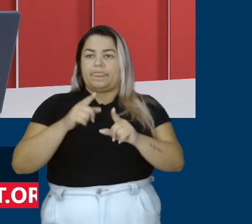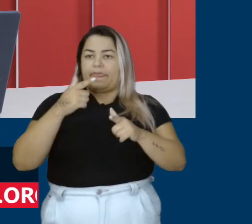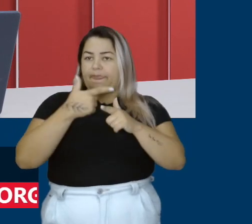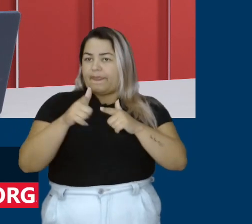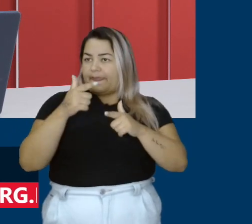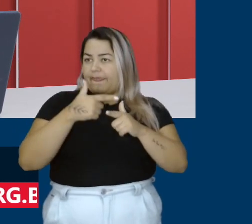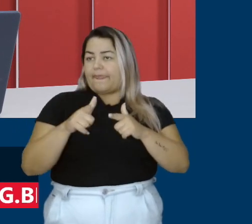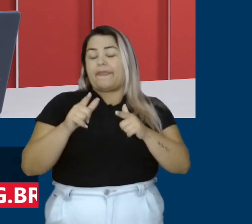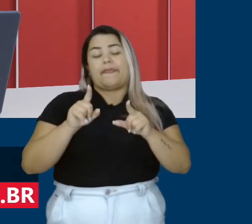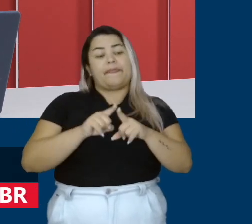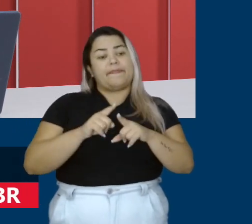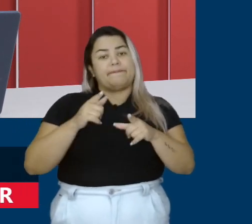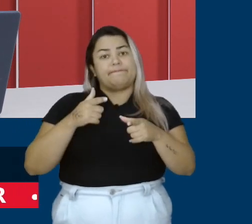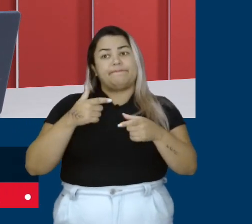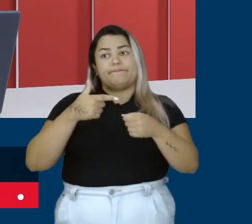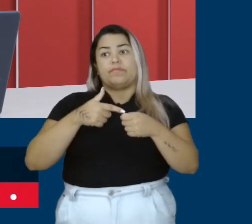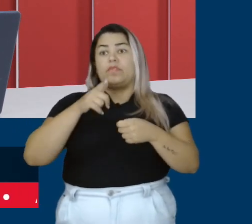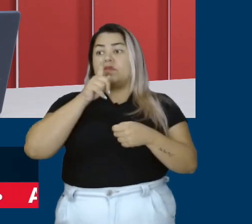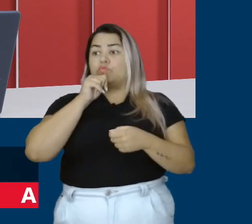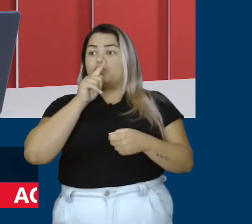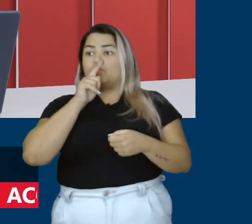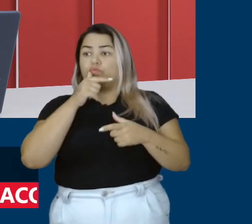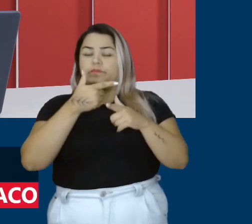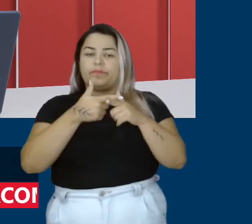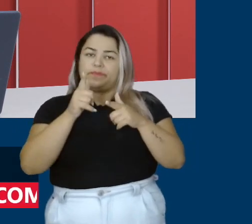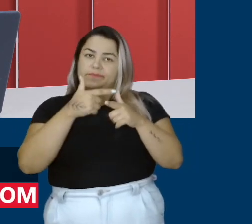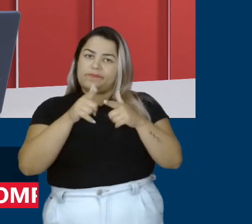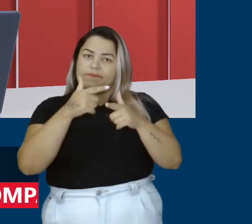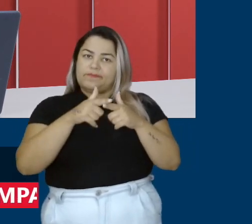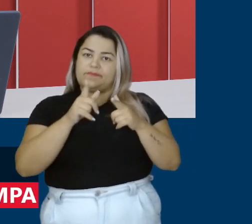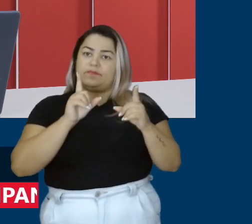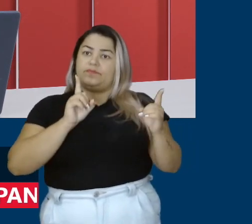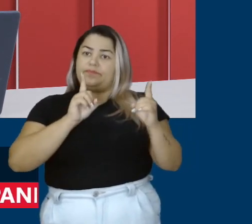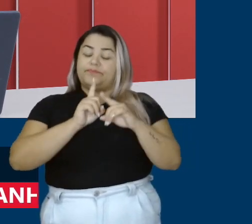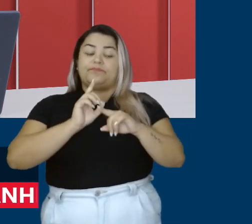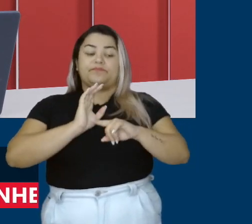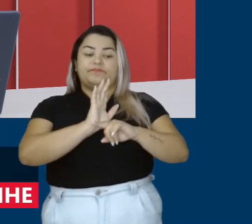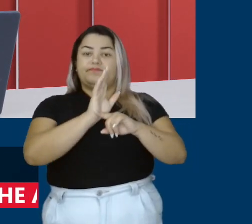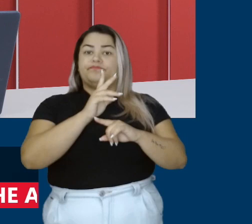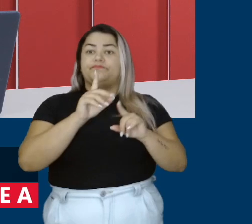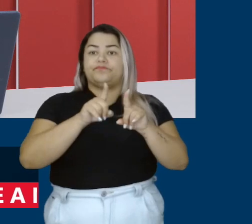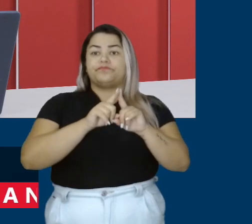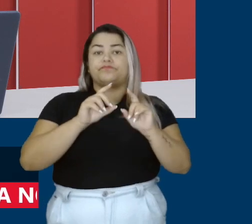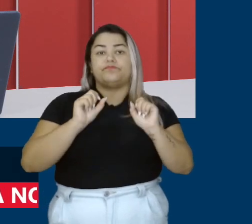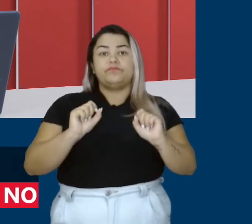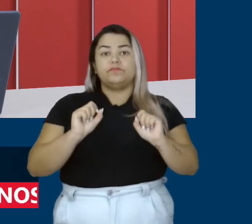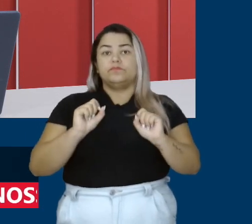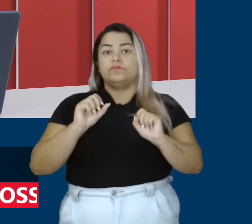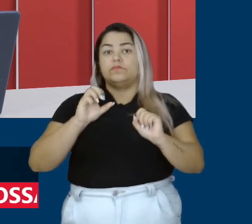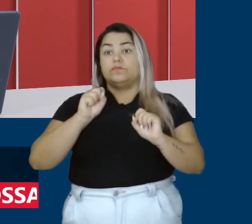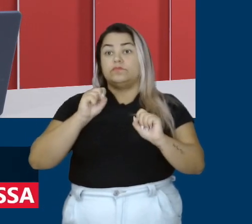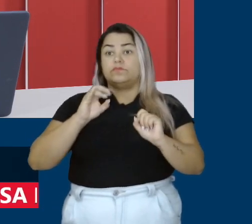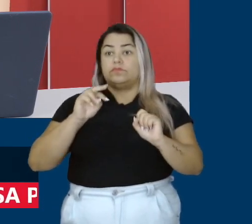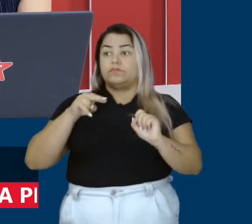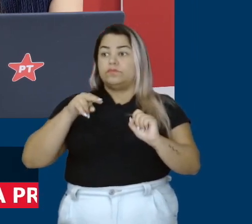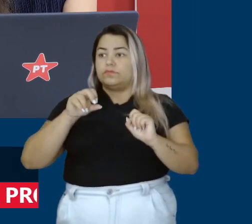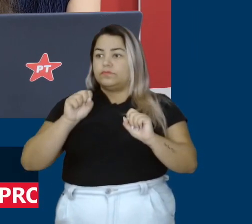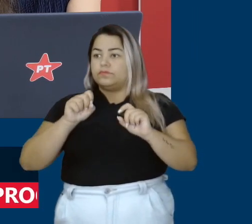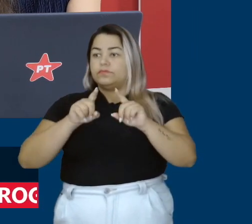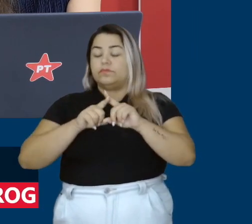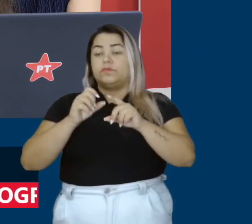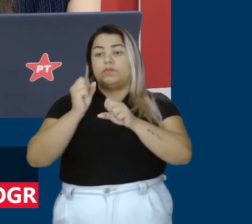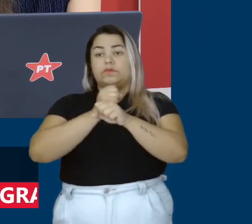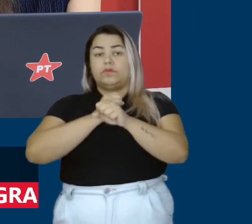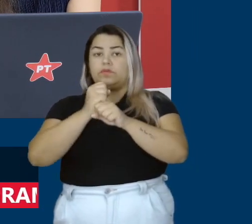de abastecimento de água na região norte. Qual é o atendimento aí do programa de cisternas? Esse